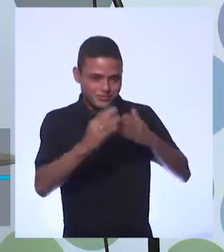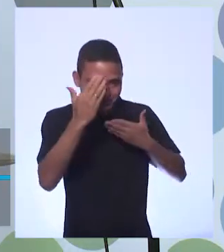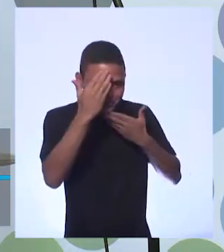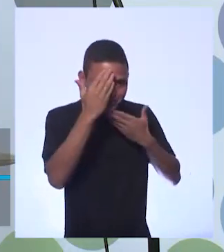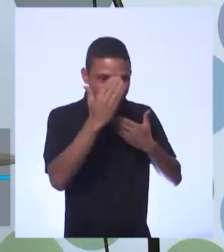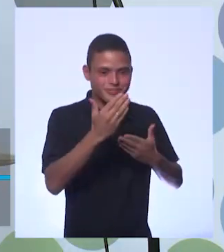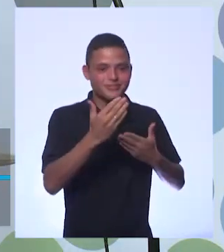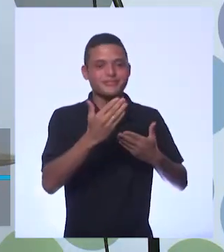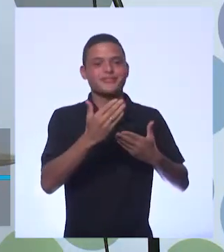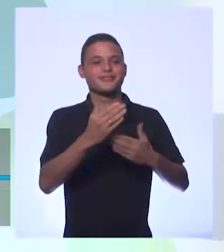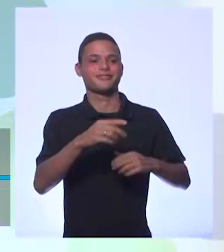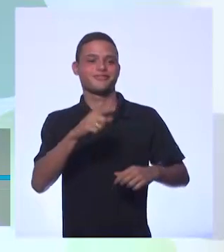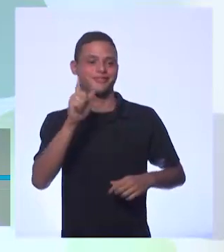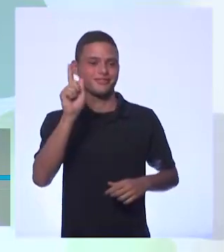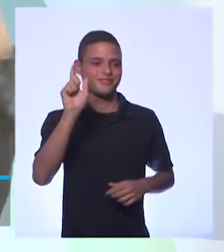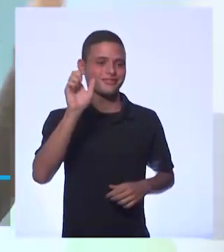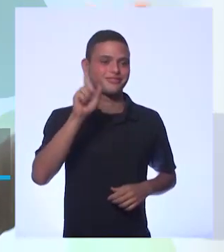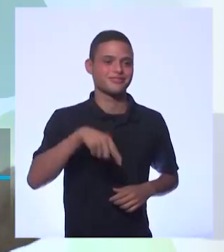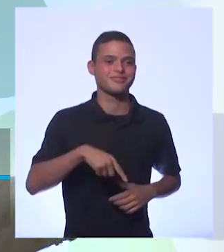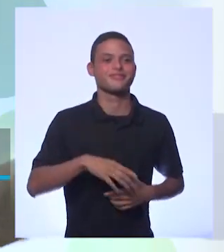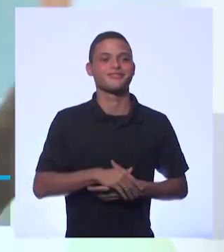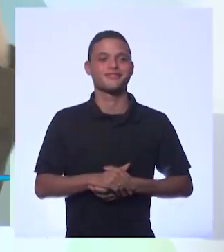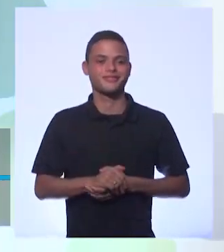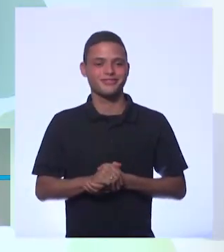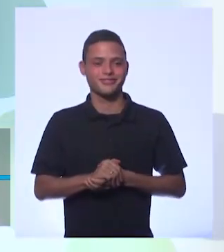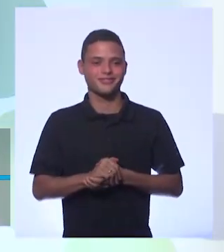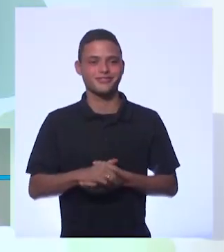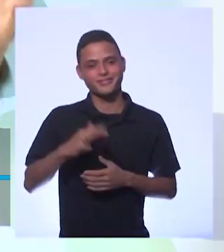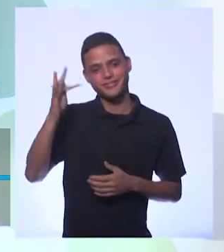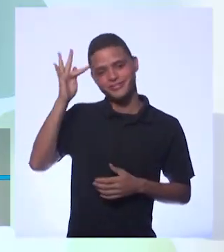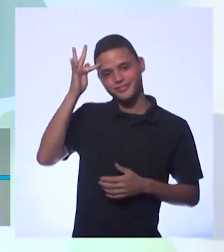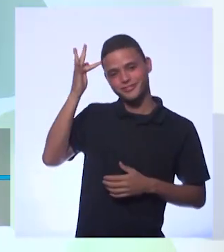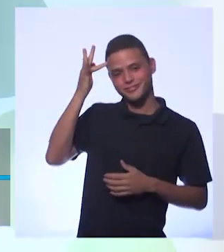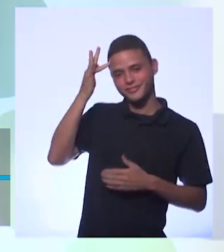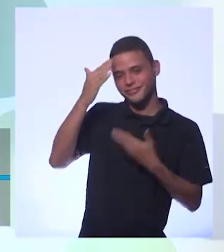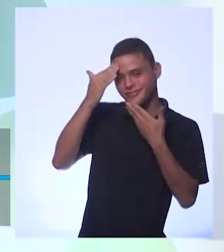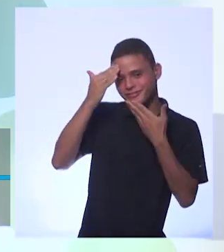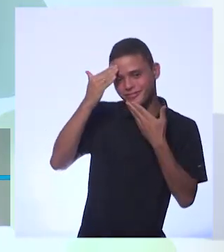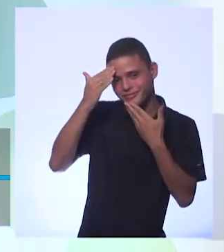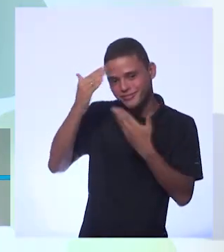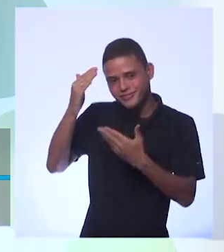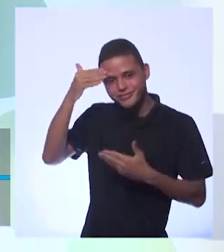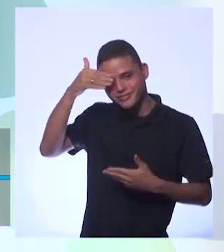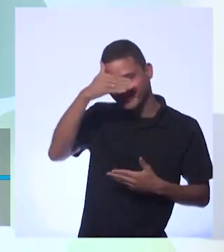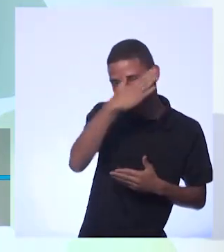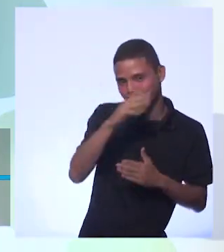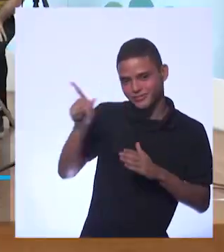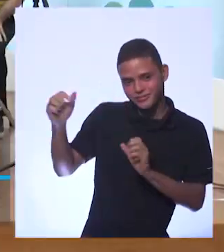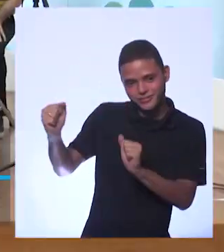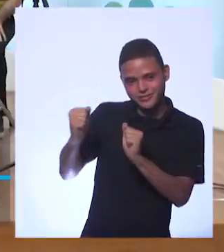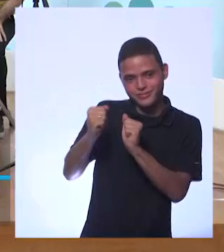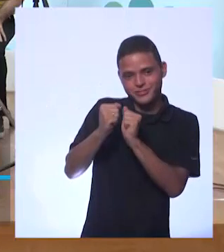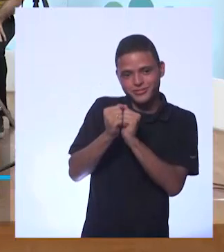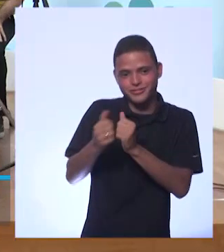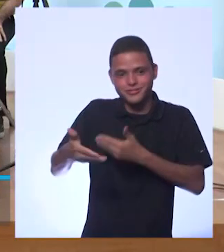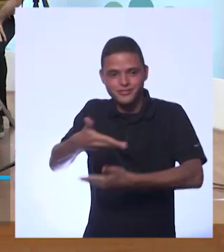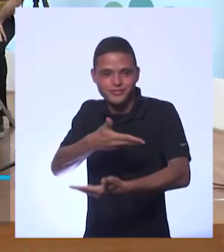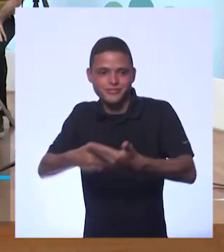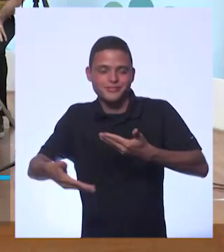nóis. Eu também adorei, Ti. Te agradeço muitíssimo pela experiência que a gente pôde compartilhar. Tá